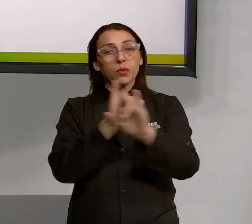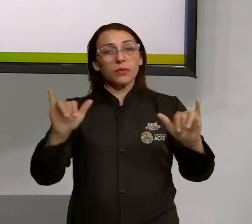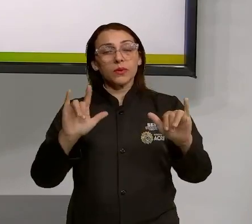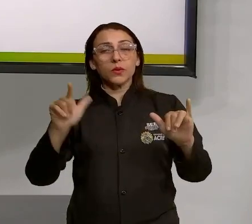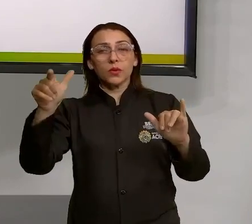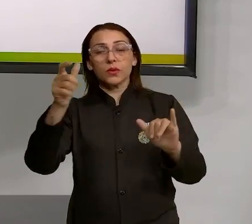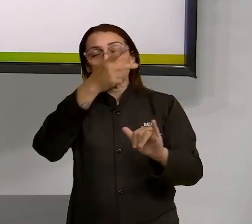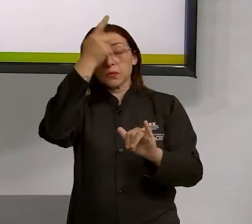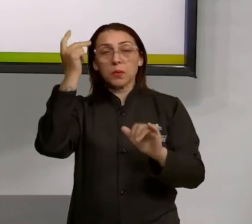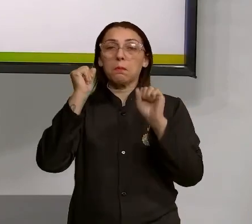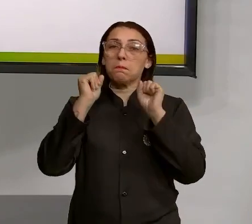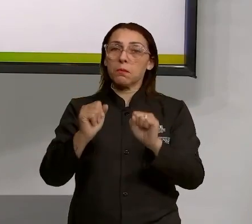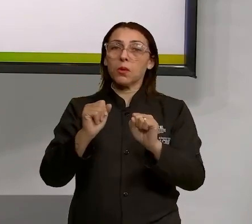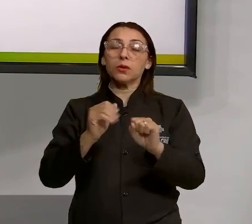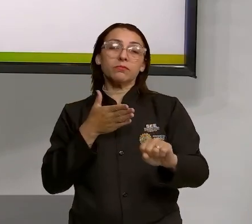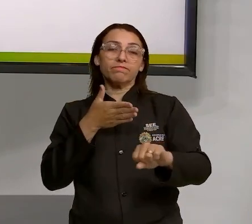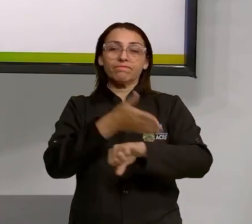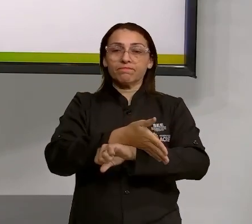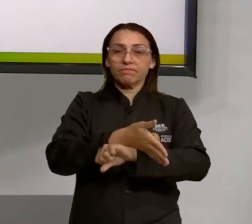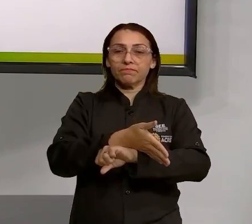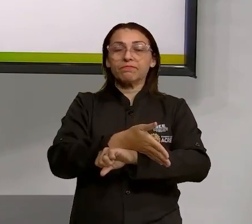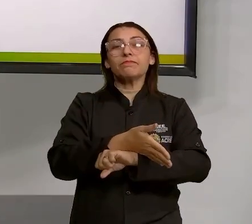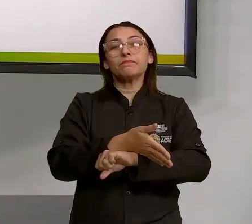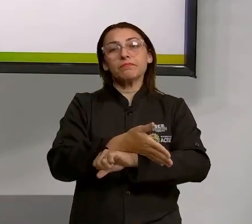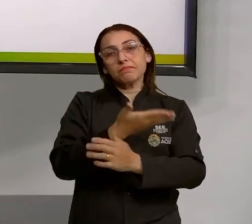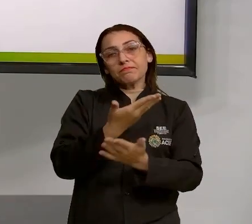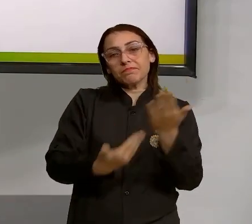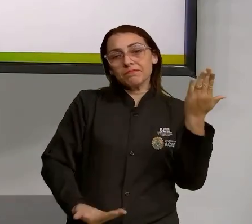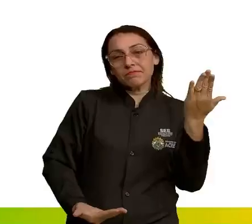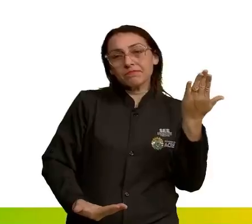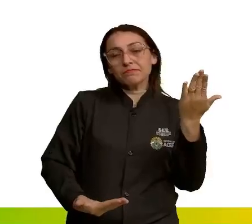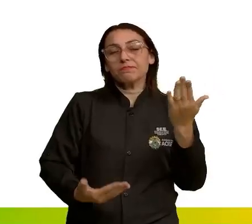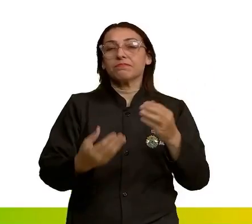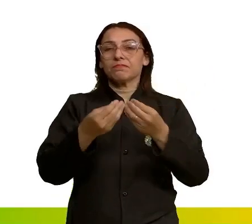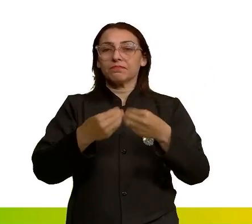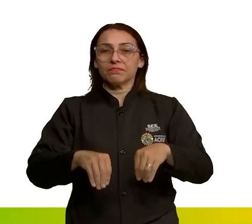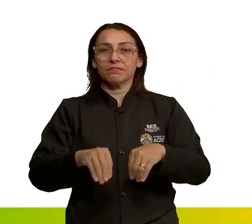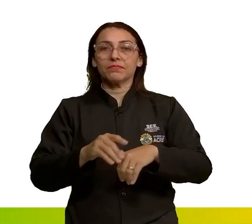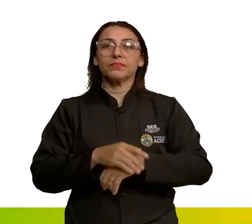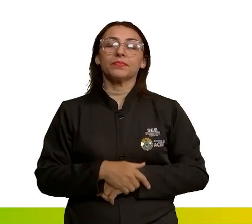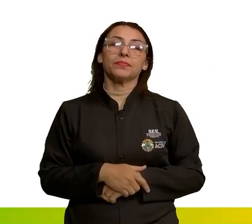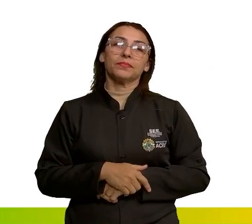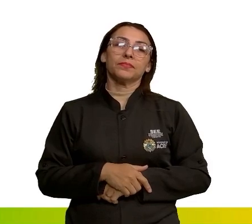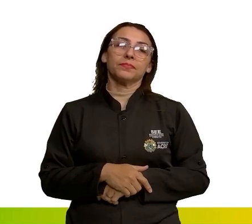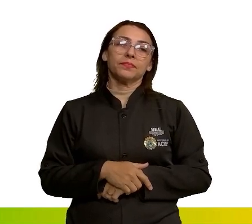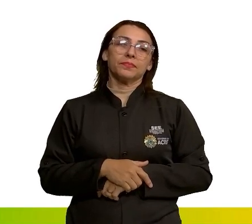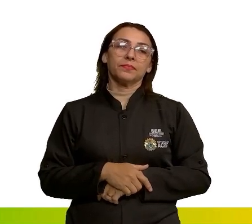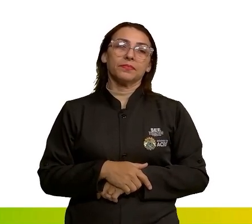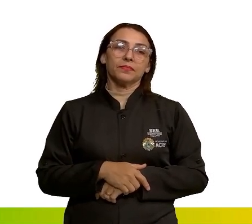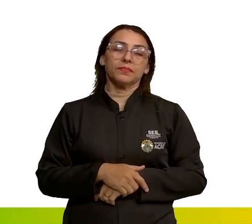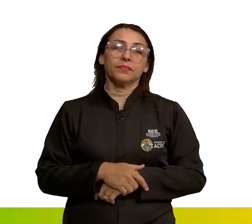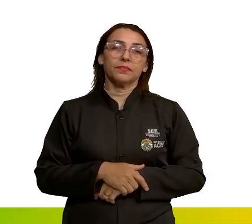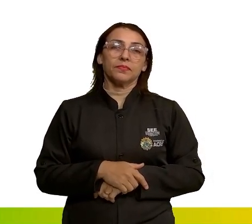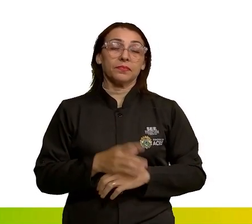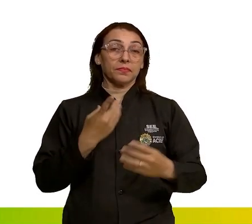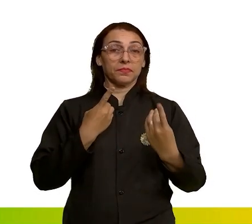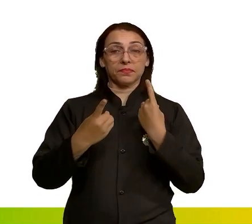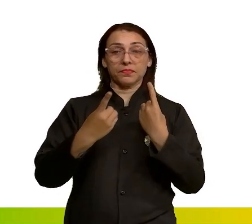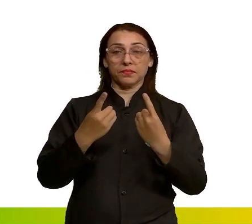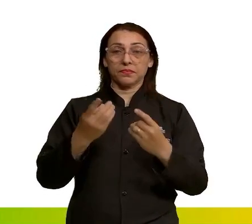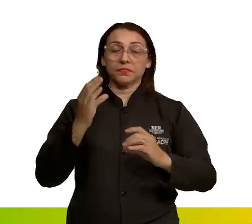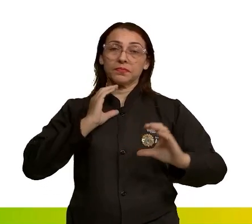outras pessoas podem ter acesso. E aí a gente acaba se prejudicando. Bom,